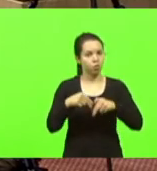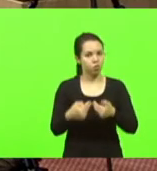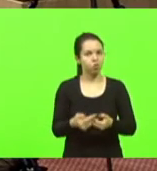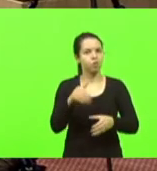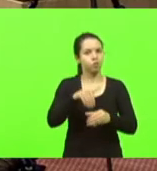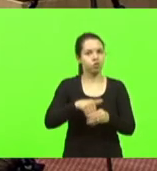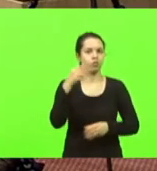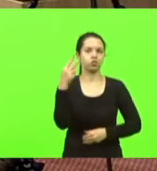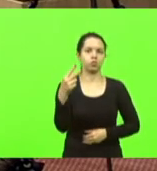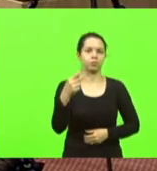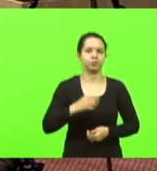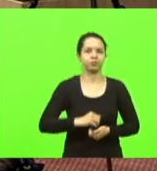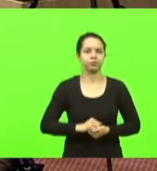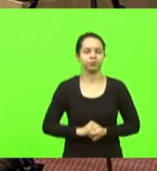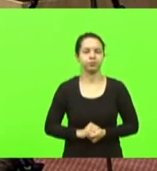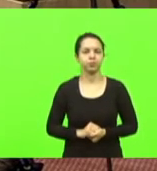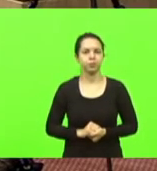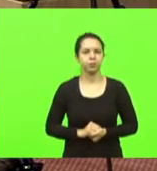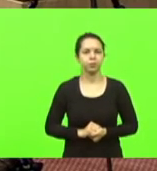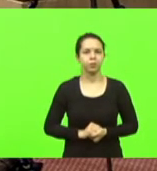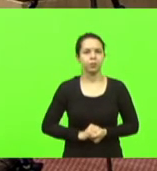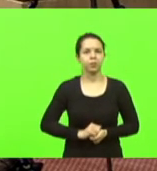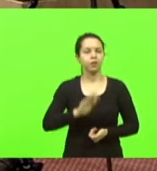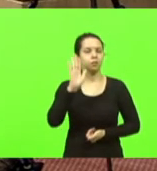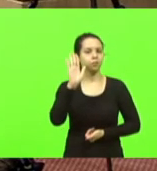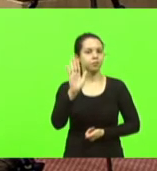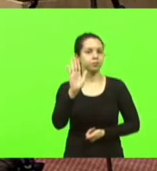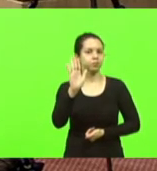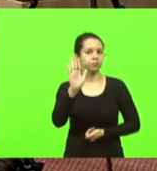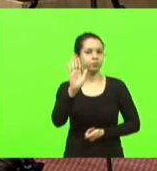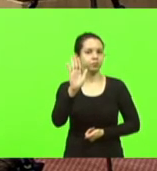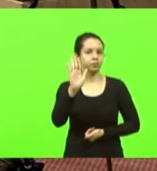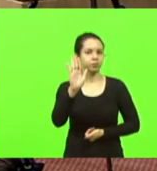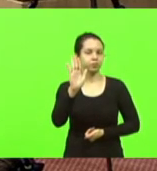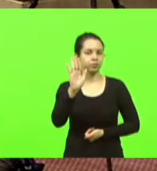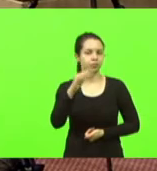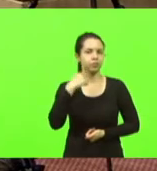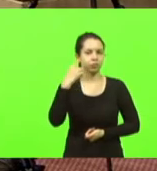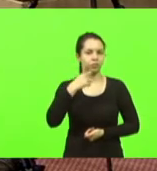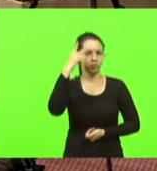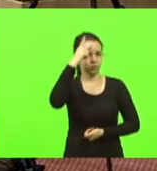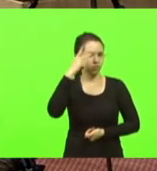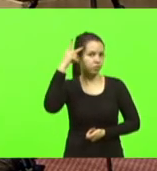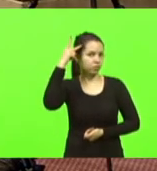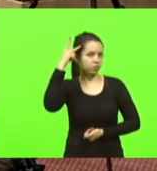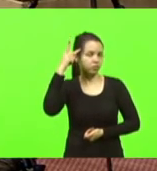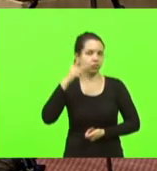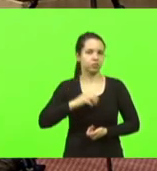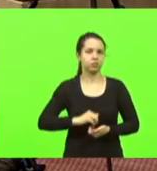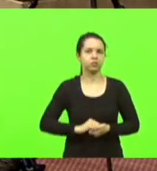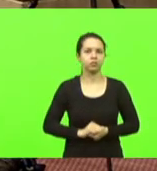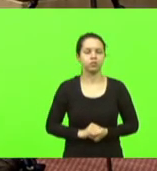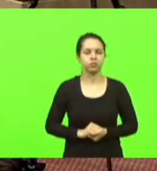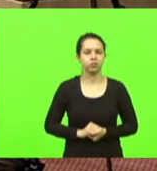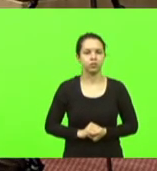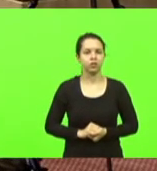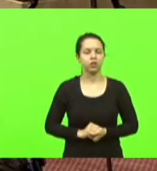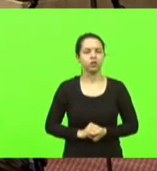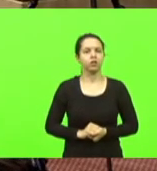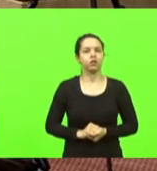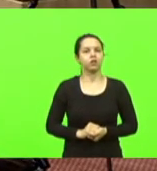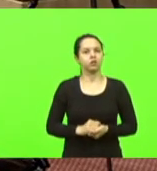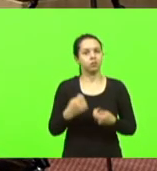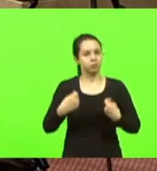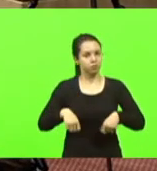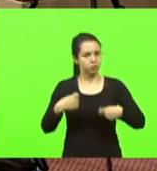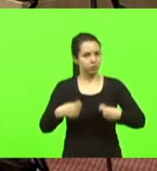voltamos dois Presidente se me permite gostaria de chefe eu preciso fazer